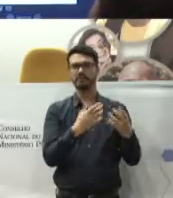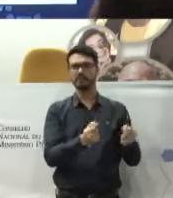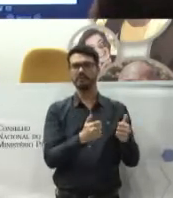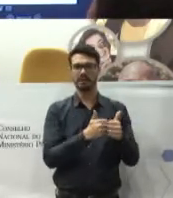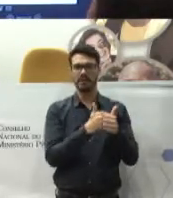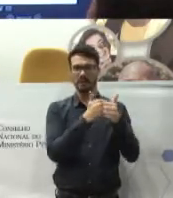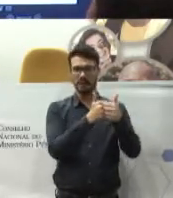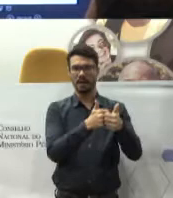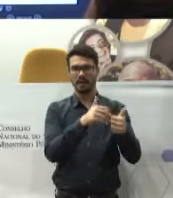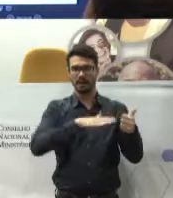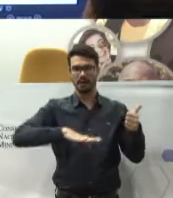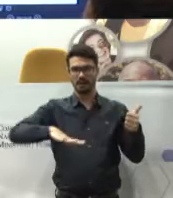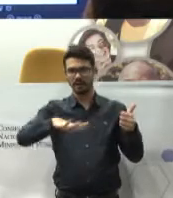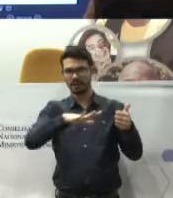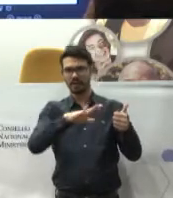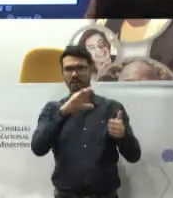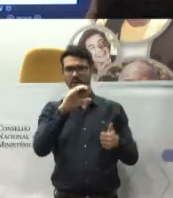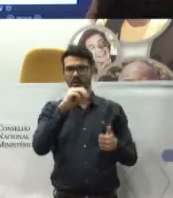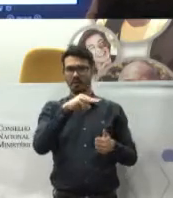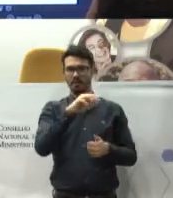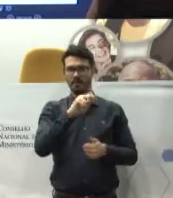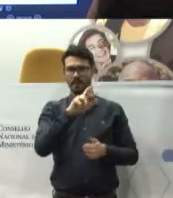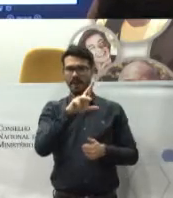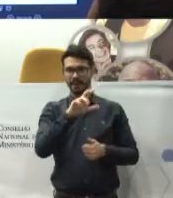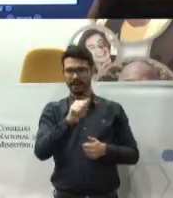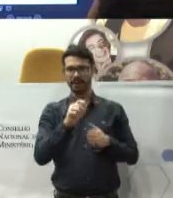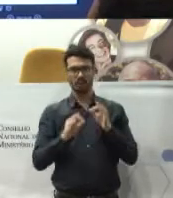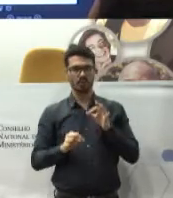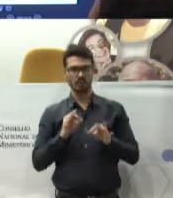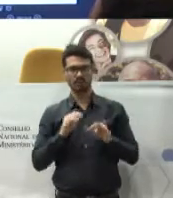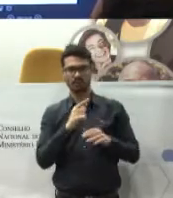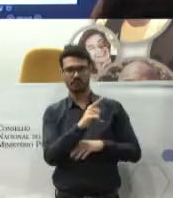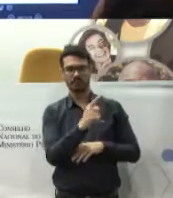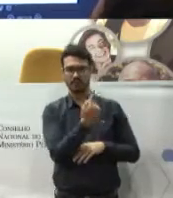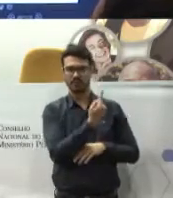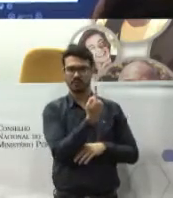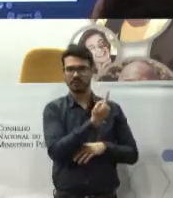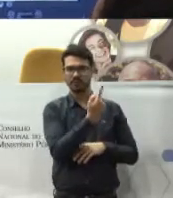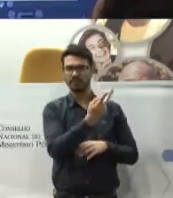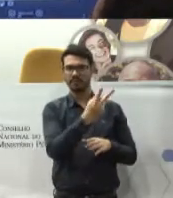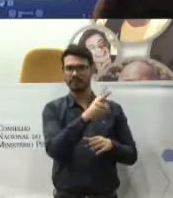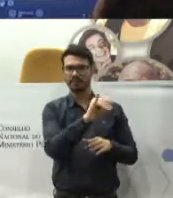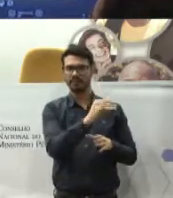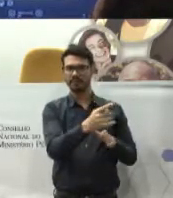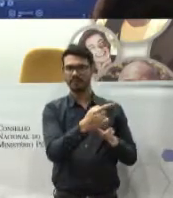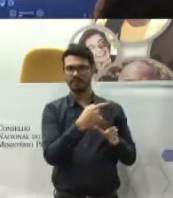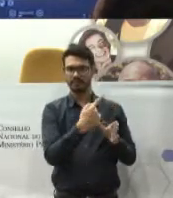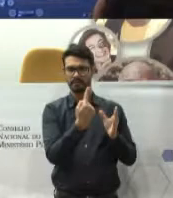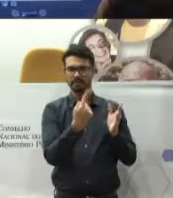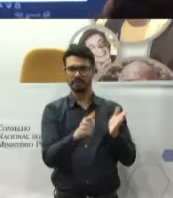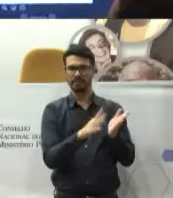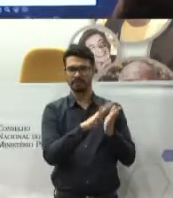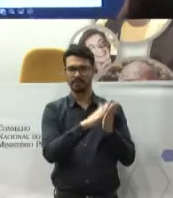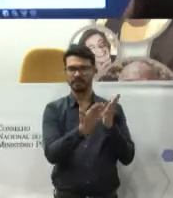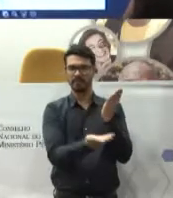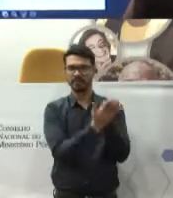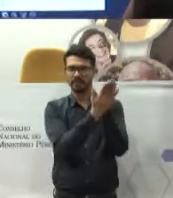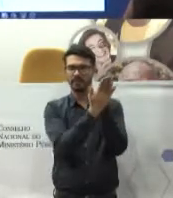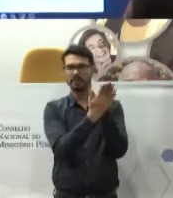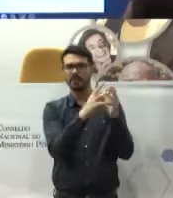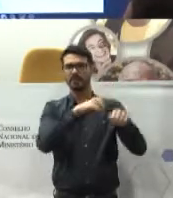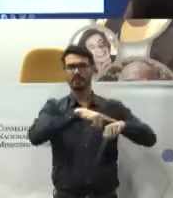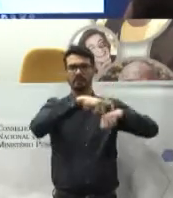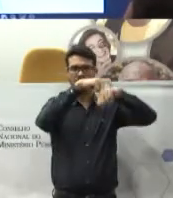na comarca atuamos em ações individuais, muitas vezes nós vamos receber uma notificação nos autos de que o nosso processo